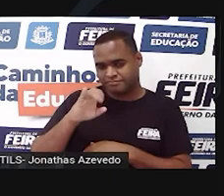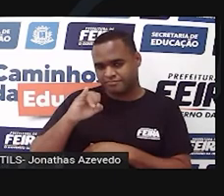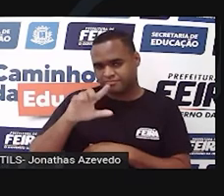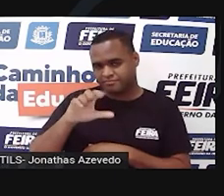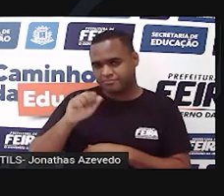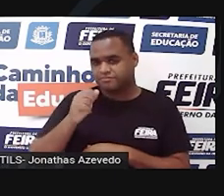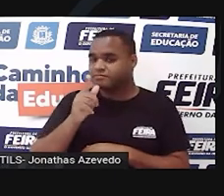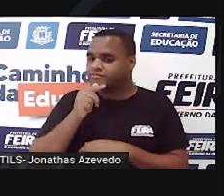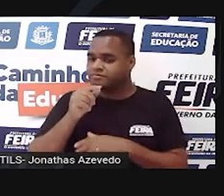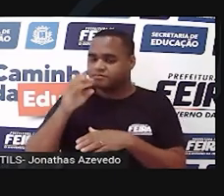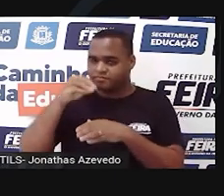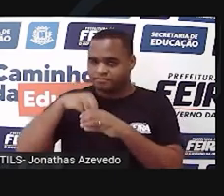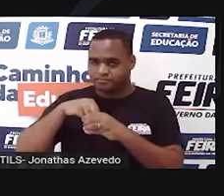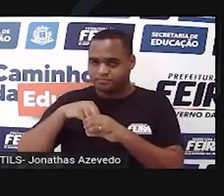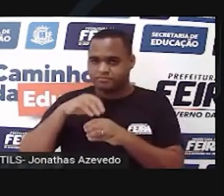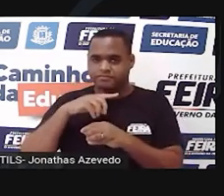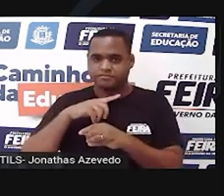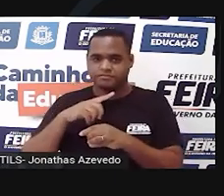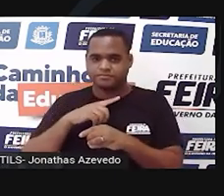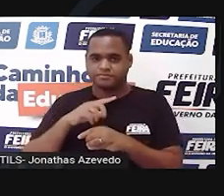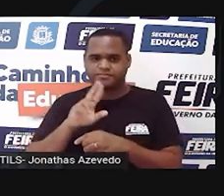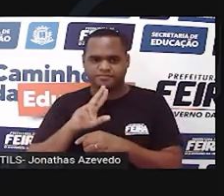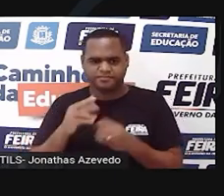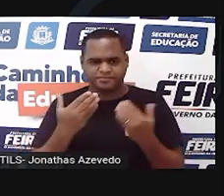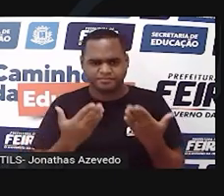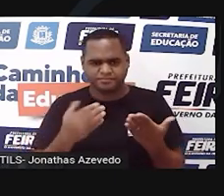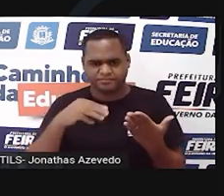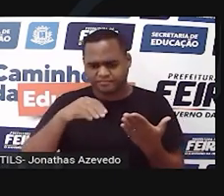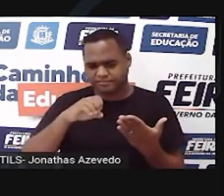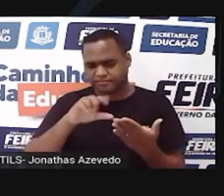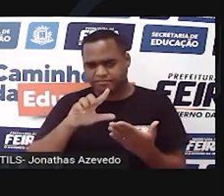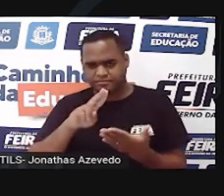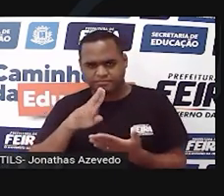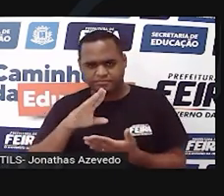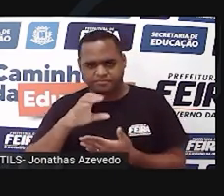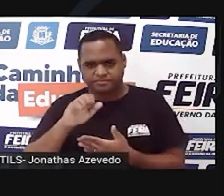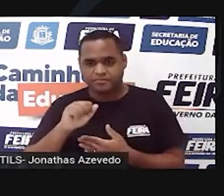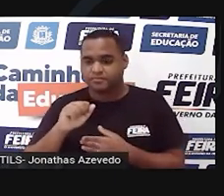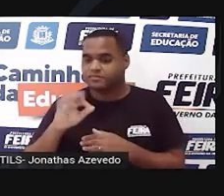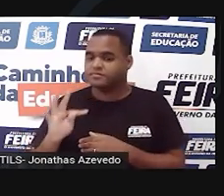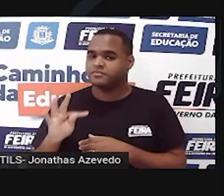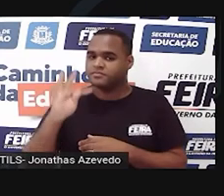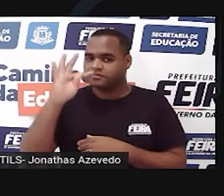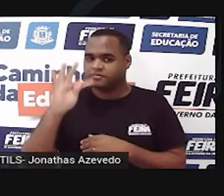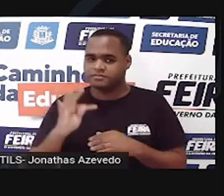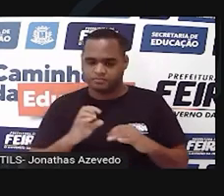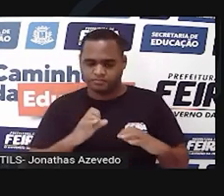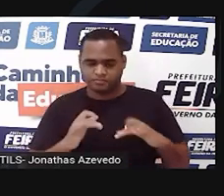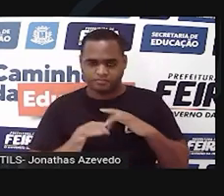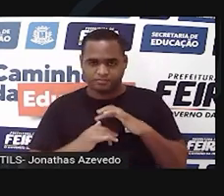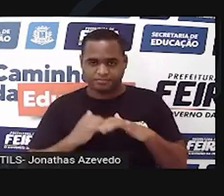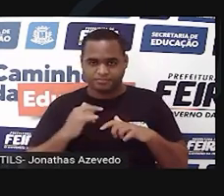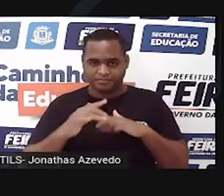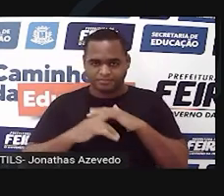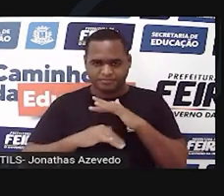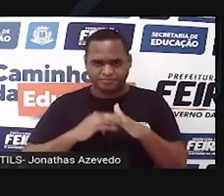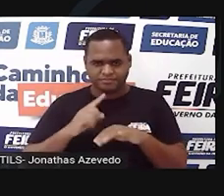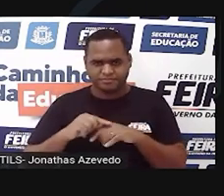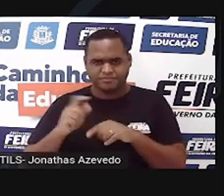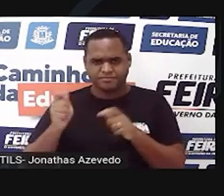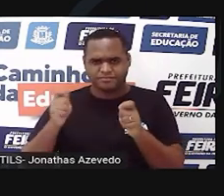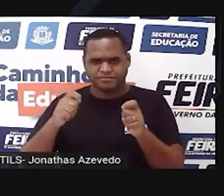bolinhas, nós chamamos de moléculas. E a temperatura mede o grau de